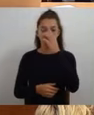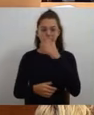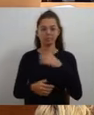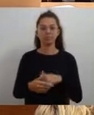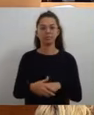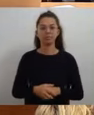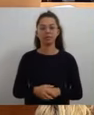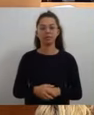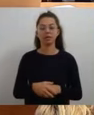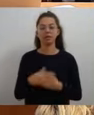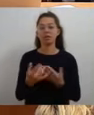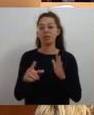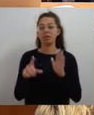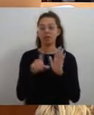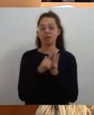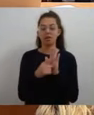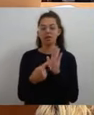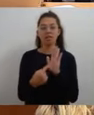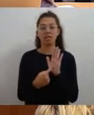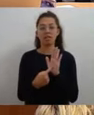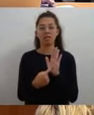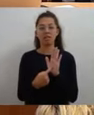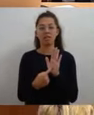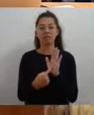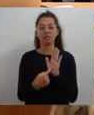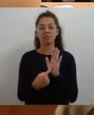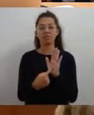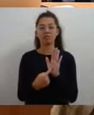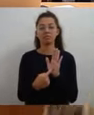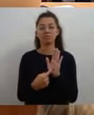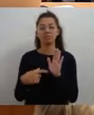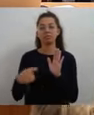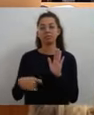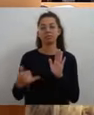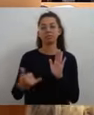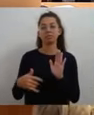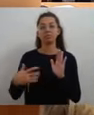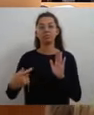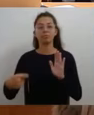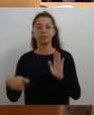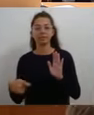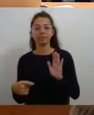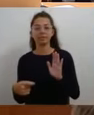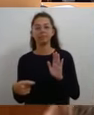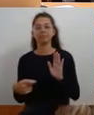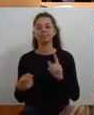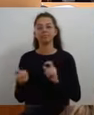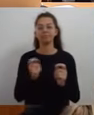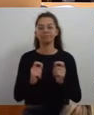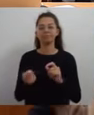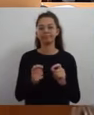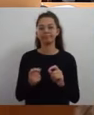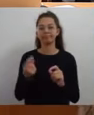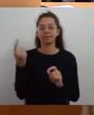Nada na lei obriga a que o vice-presidente ou o presidente estejam presentes nesta discussão, mas a sua